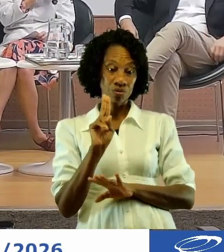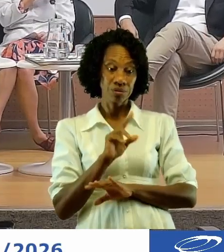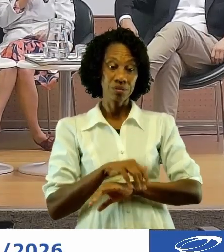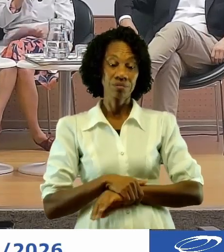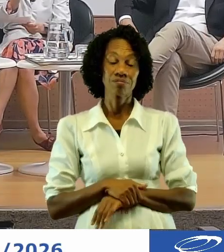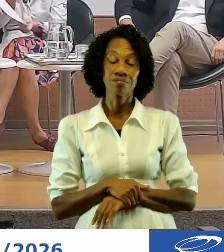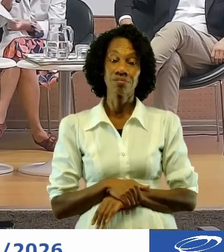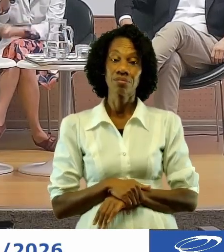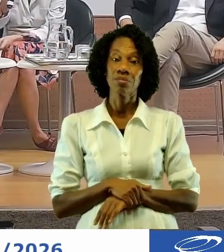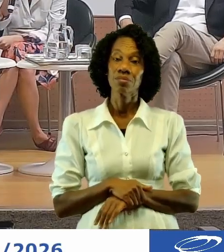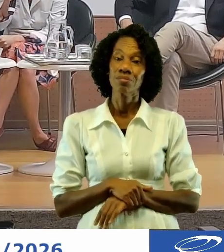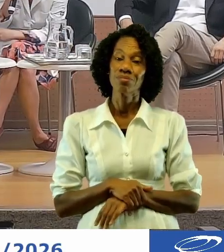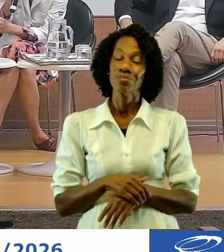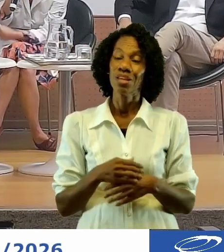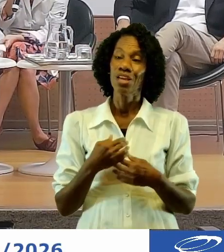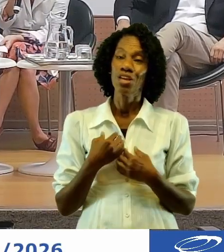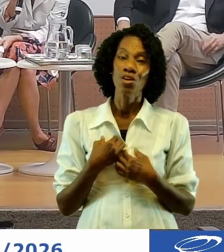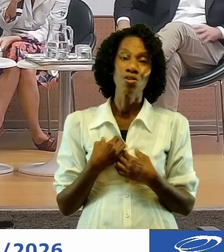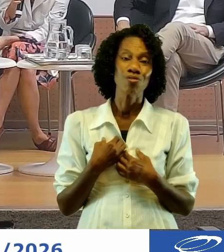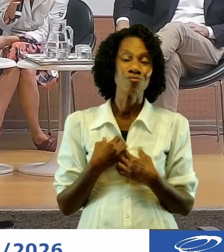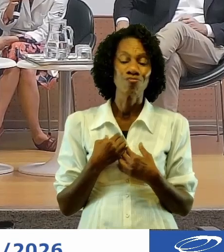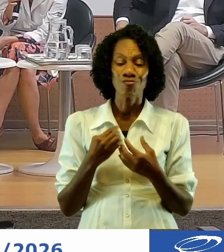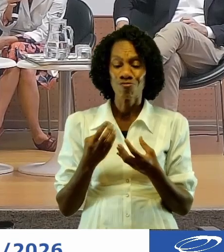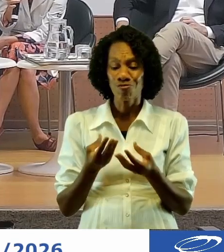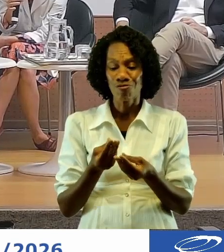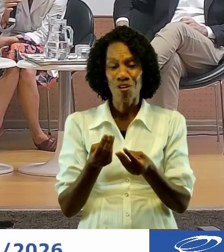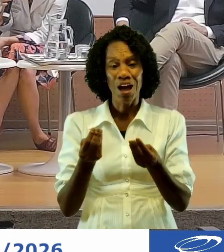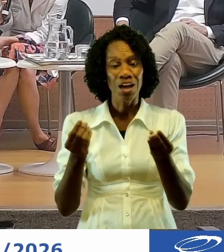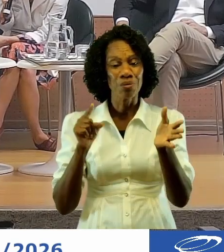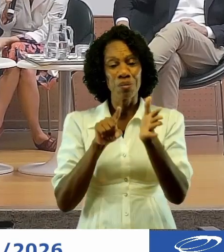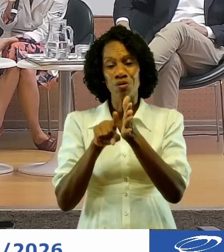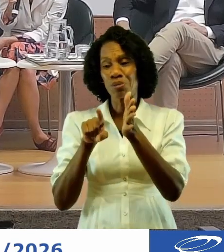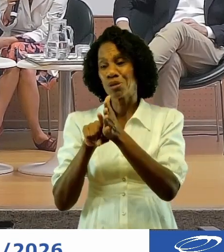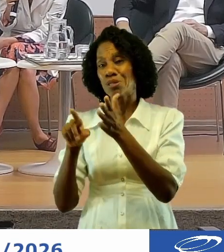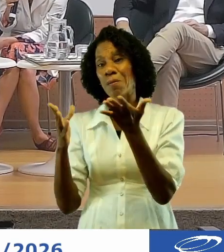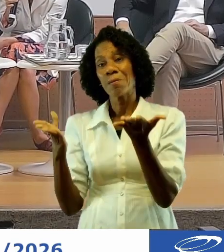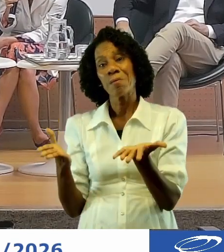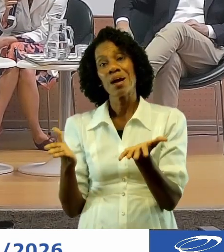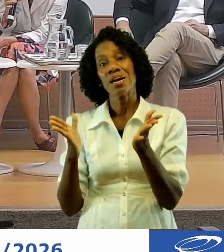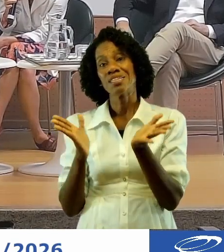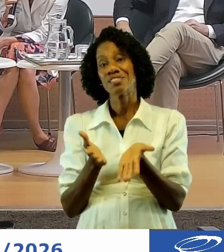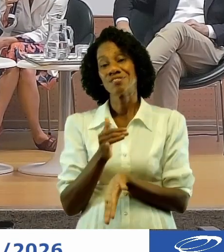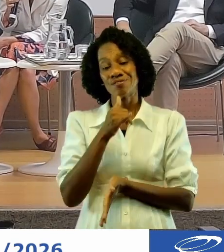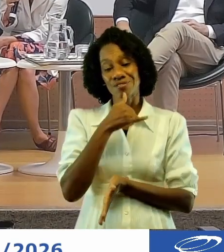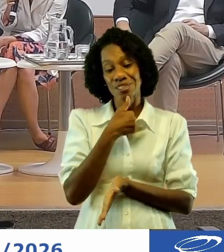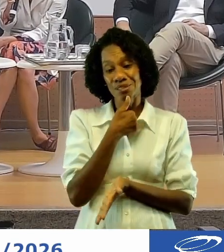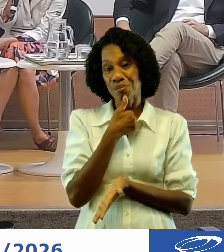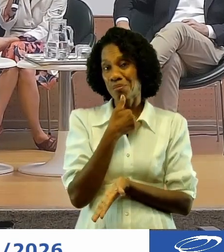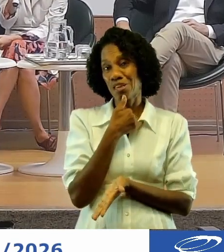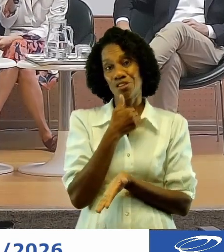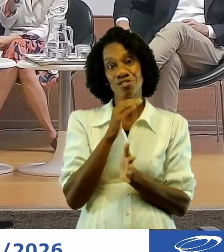Acho que sim. Gente, eu teria um monte de outras perguntas para fazer, mas infelizmente a gente já passou bastante do nosso